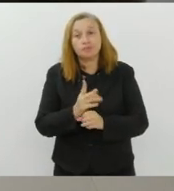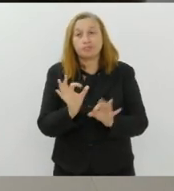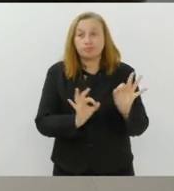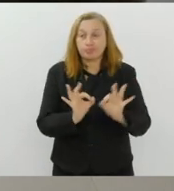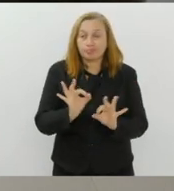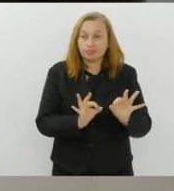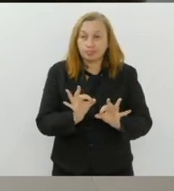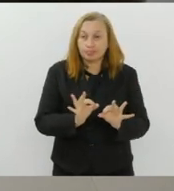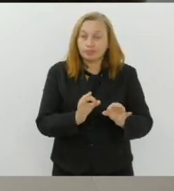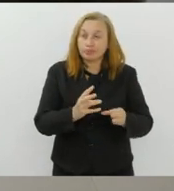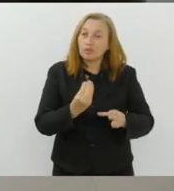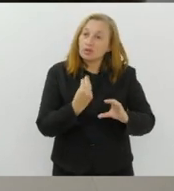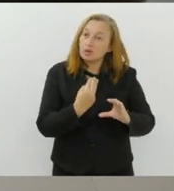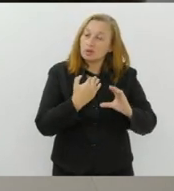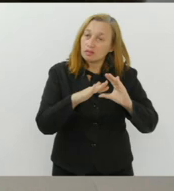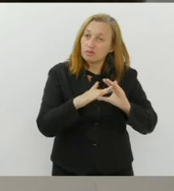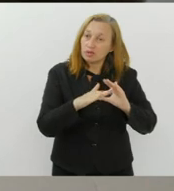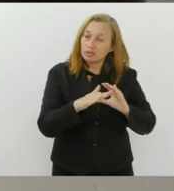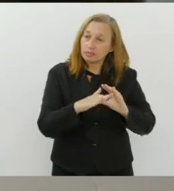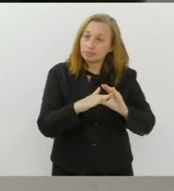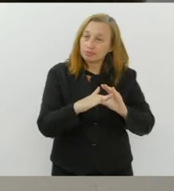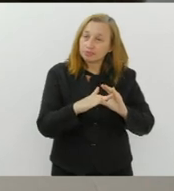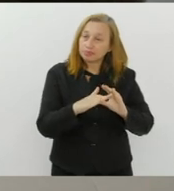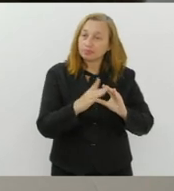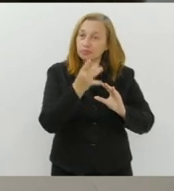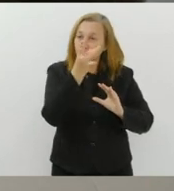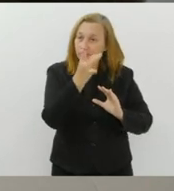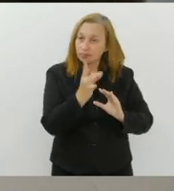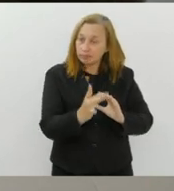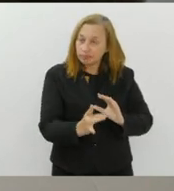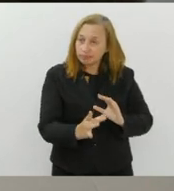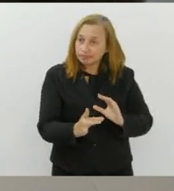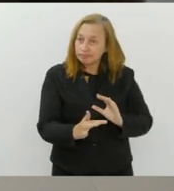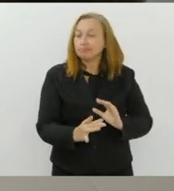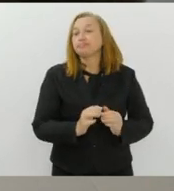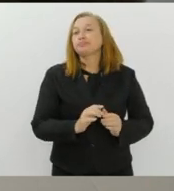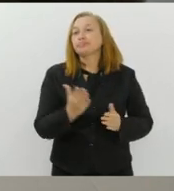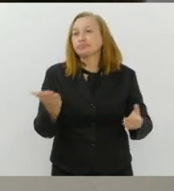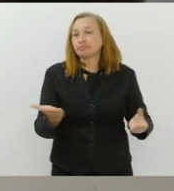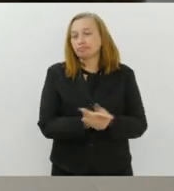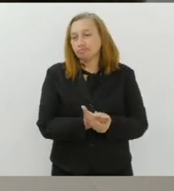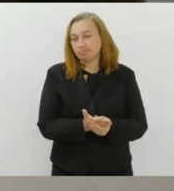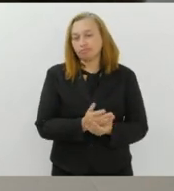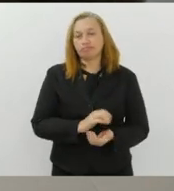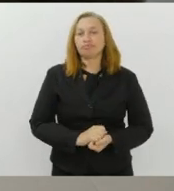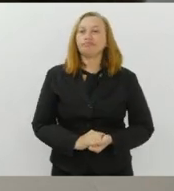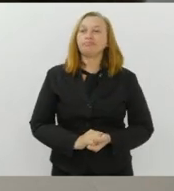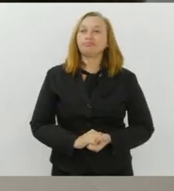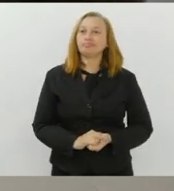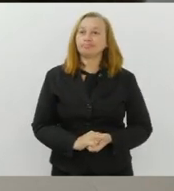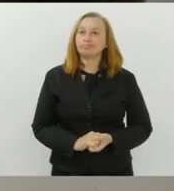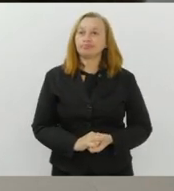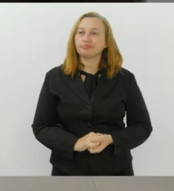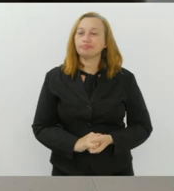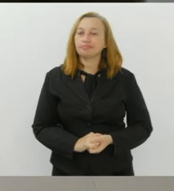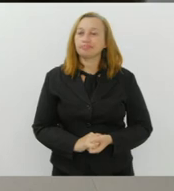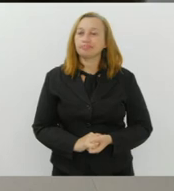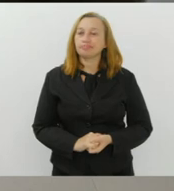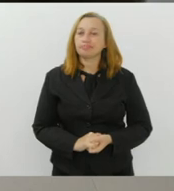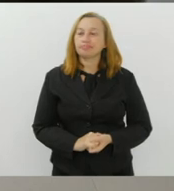mandar ela efetivamente com cada levantamento de cada processo, né?